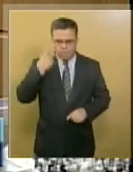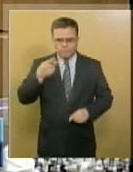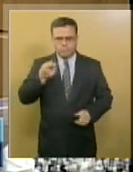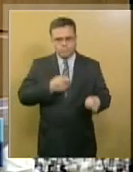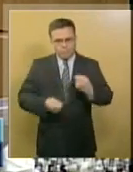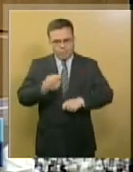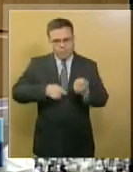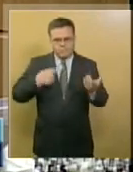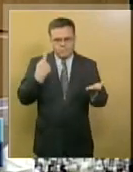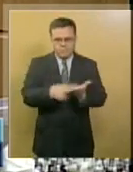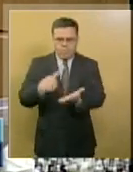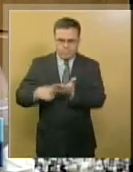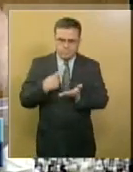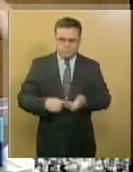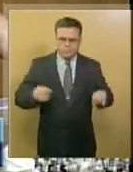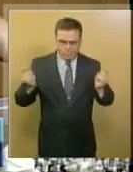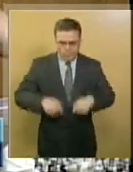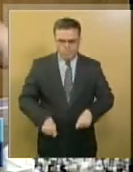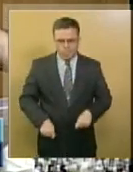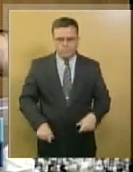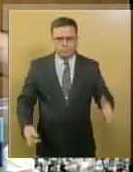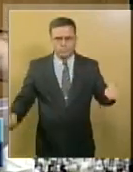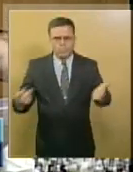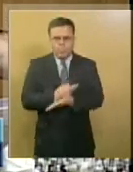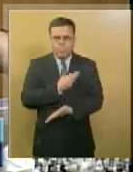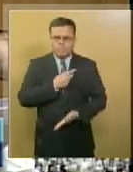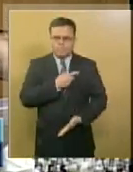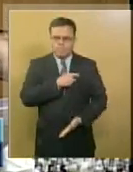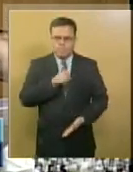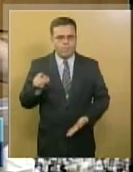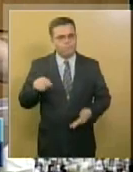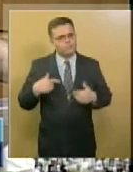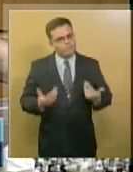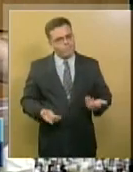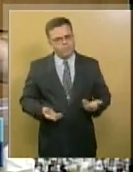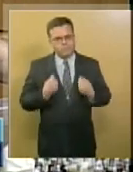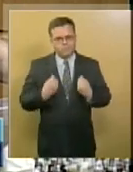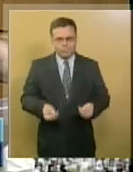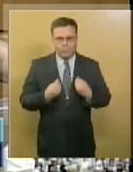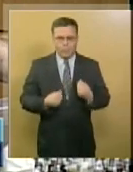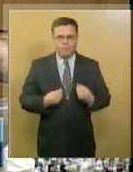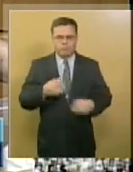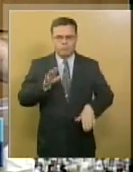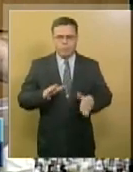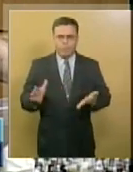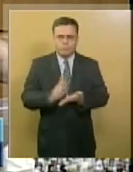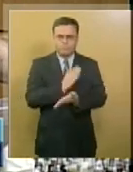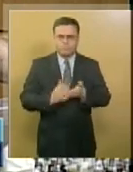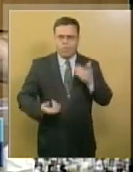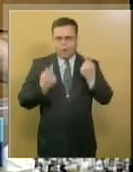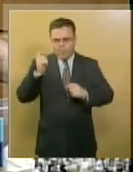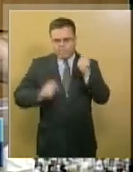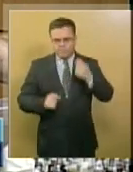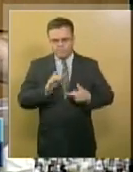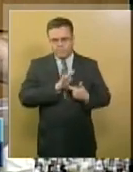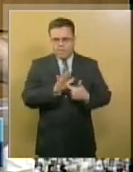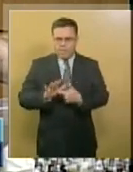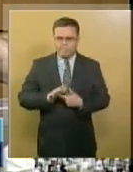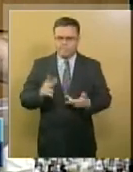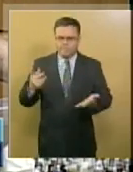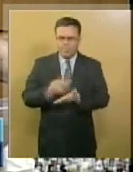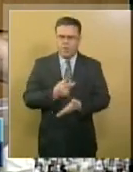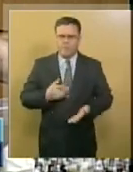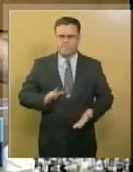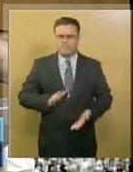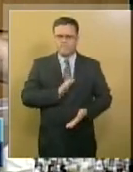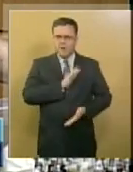administração comprometida, daí podem advir. Olha que nós temos algumas indústrias de cimento e outras tantas que causam impacto ambiental aqui